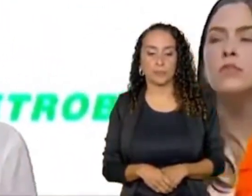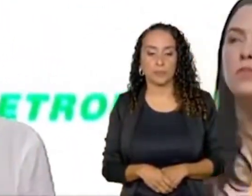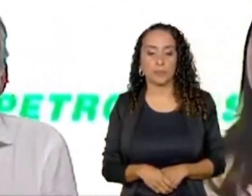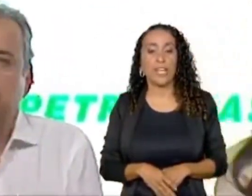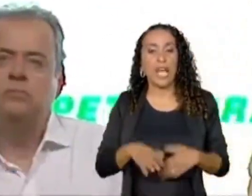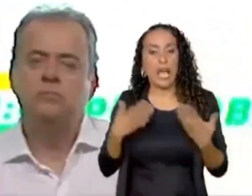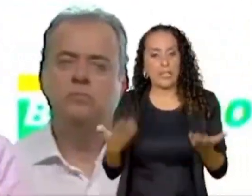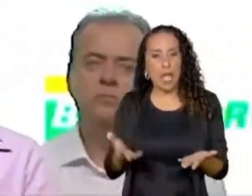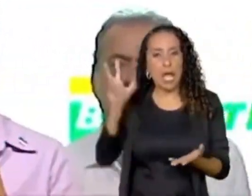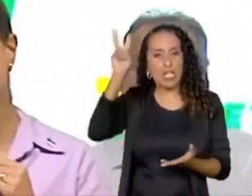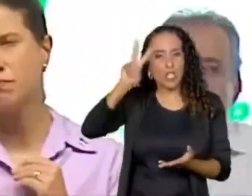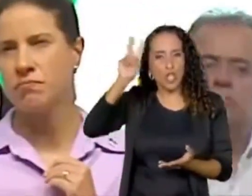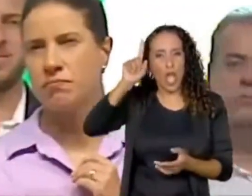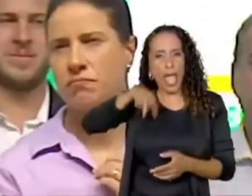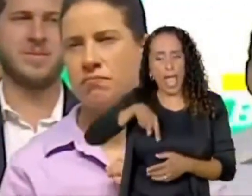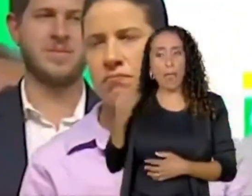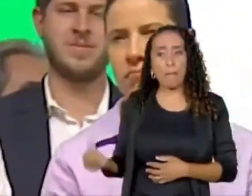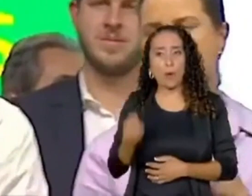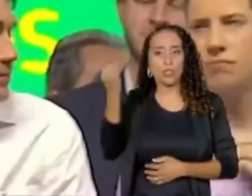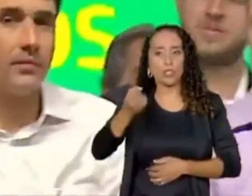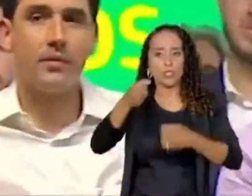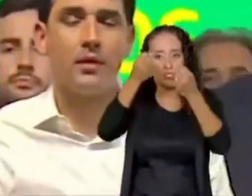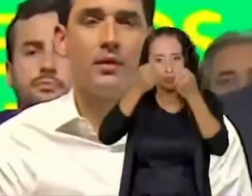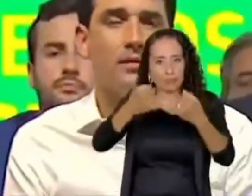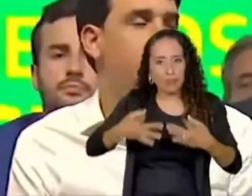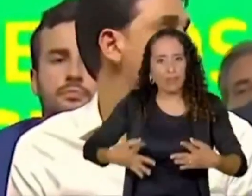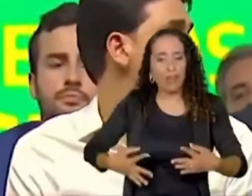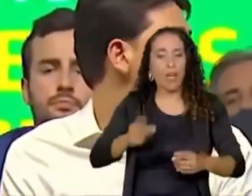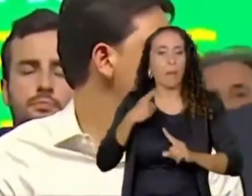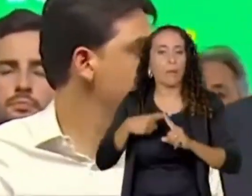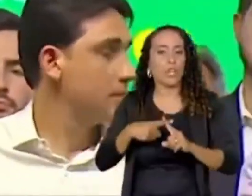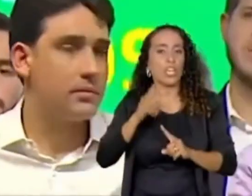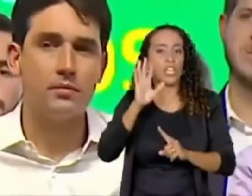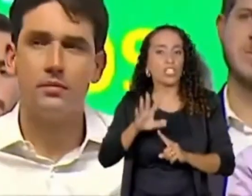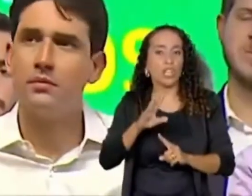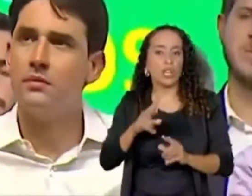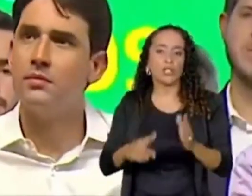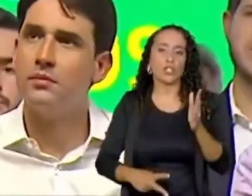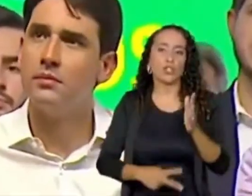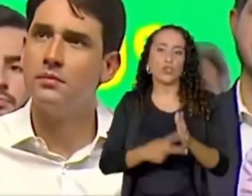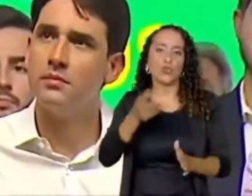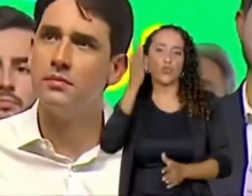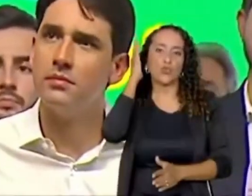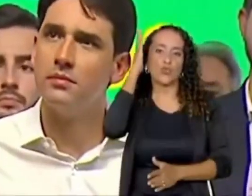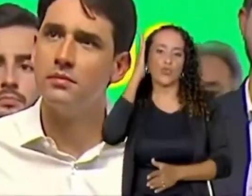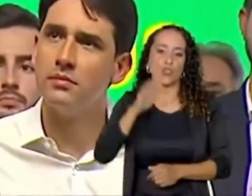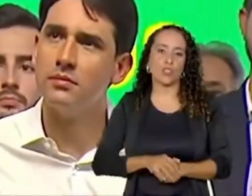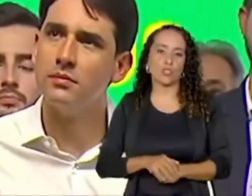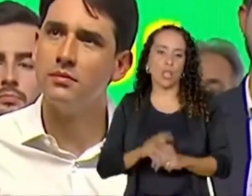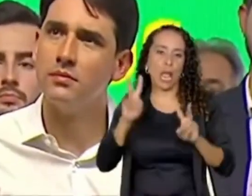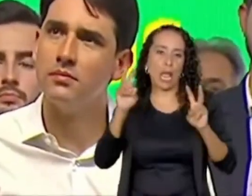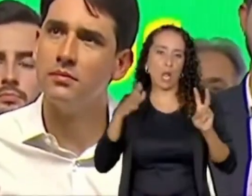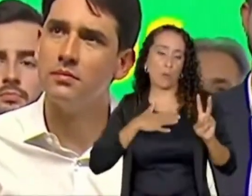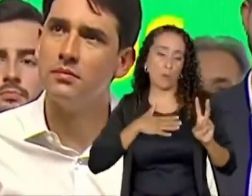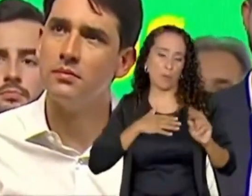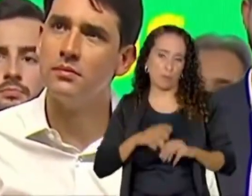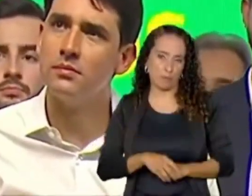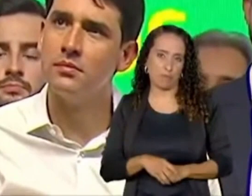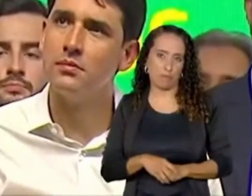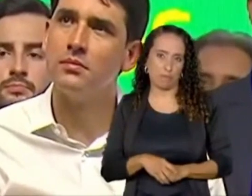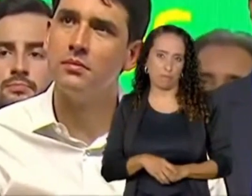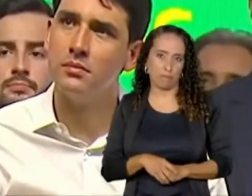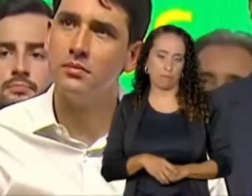Essa história é importante contar para vocês, porque já houve duas burrices feitas com relação a mim.